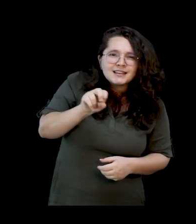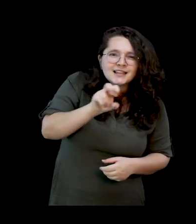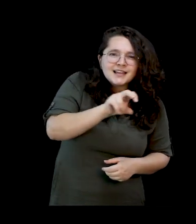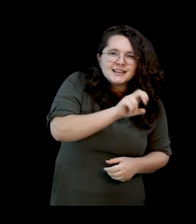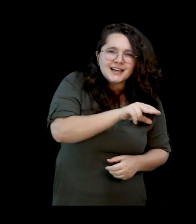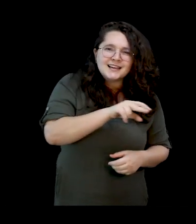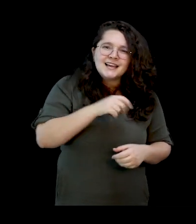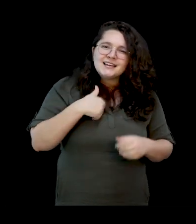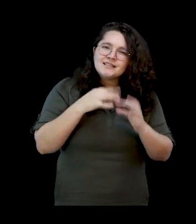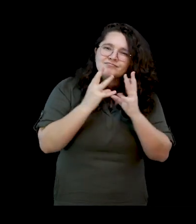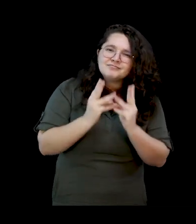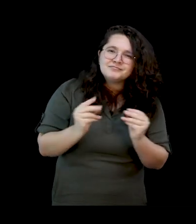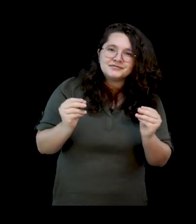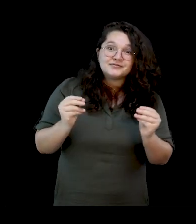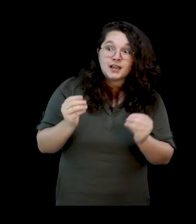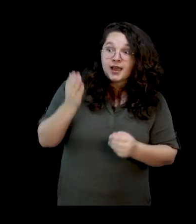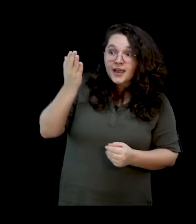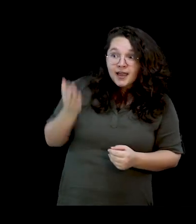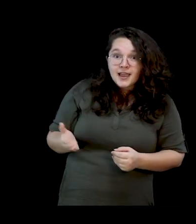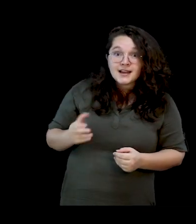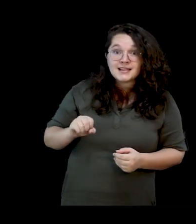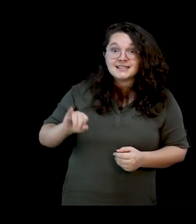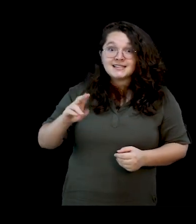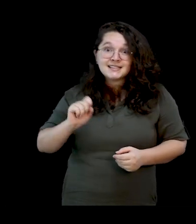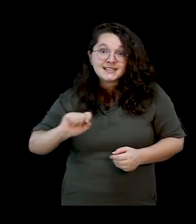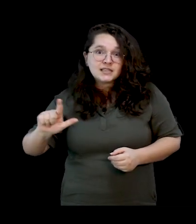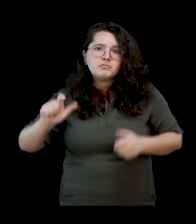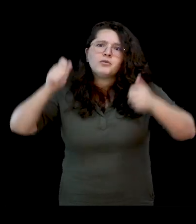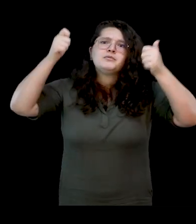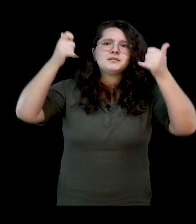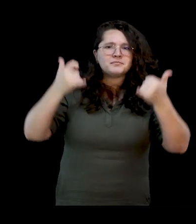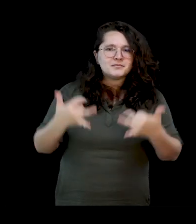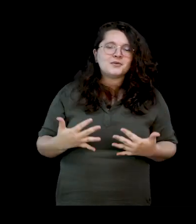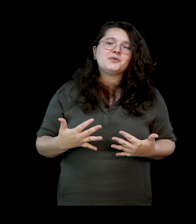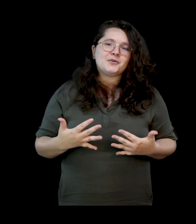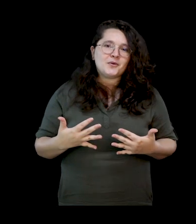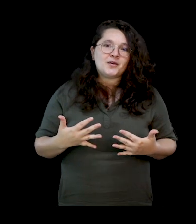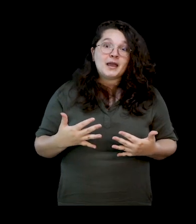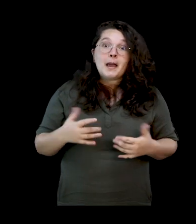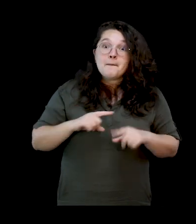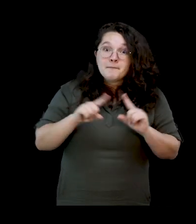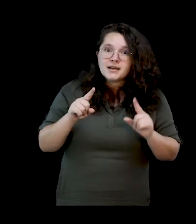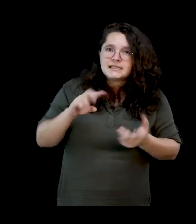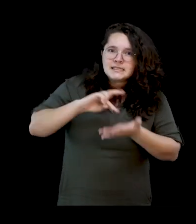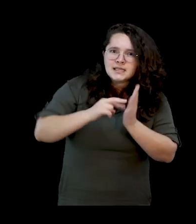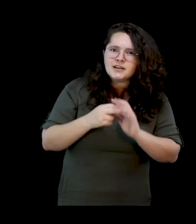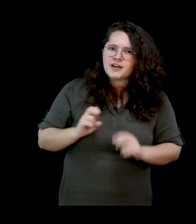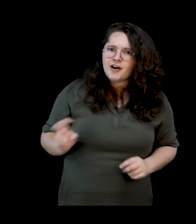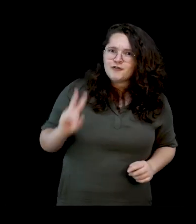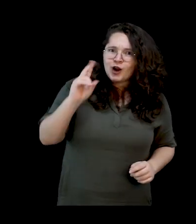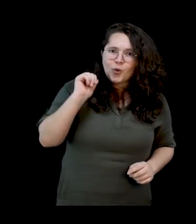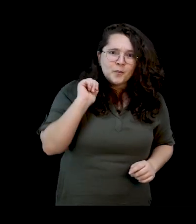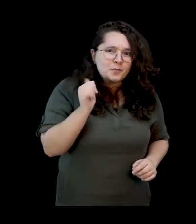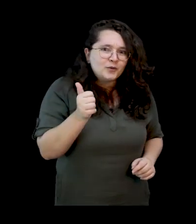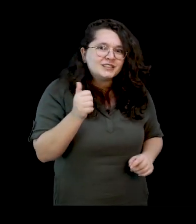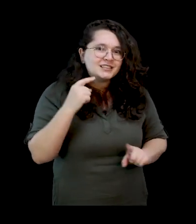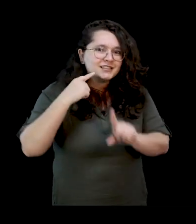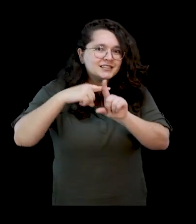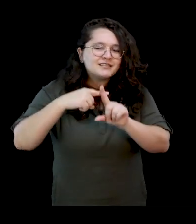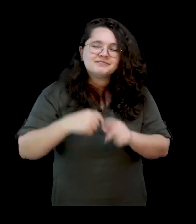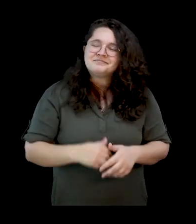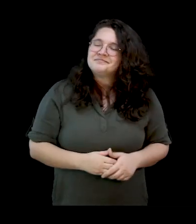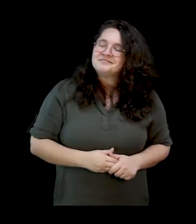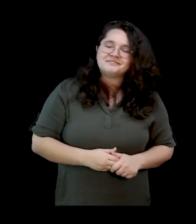como aponta o próprio Zimmel. O fato de que haja um valor na cultura não quer dizer que esse valor seja positivo.